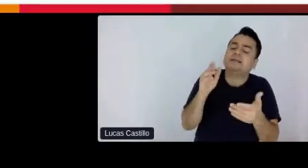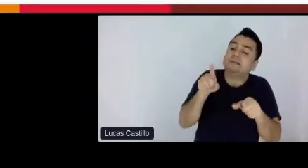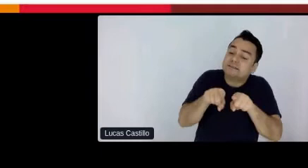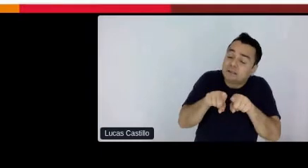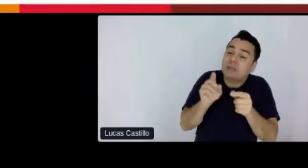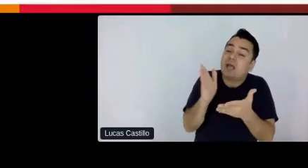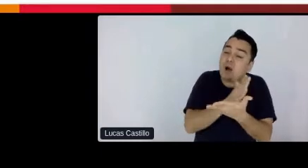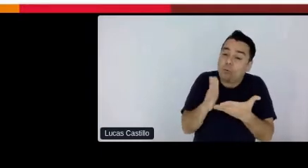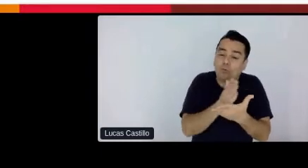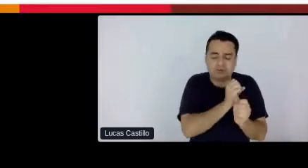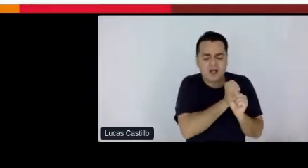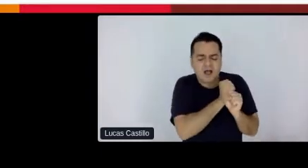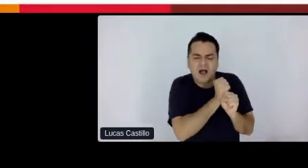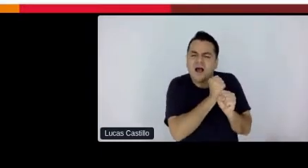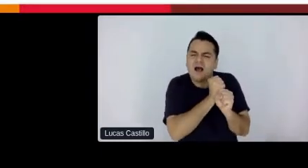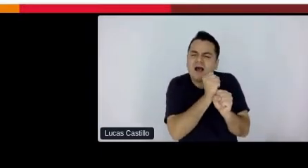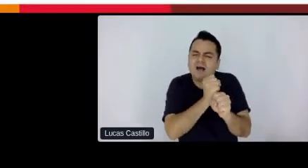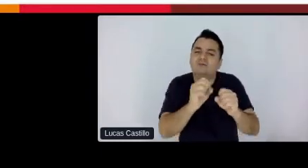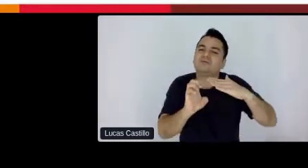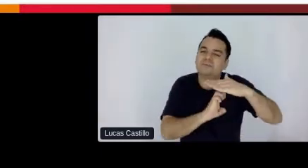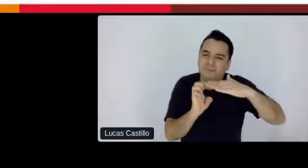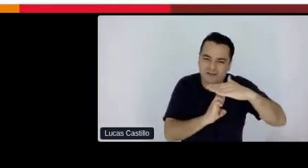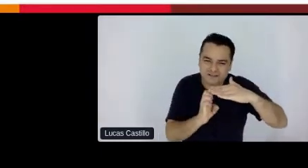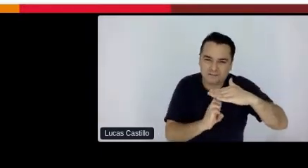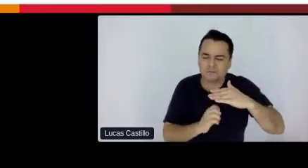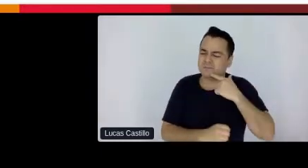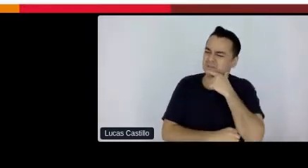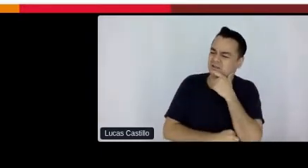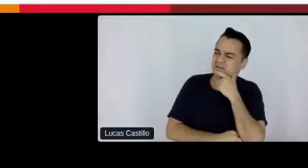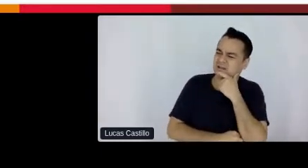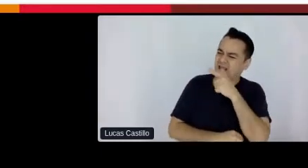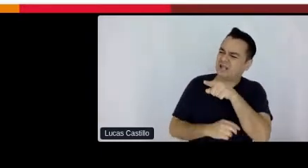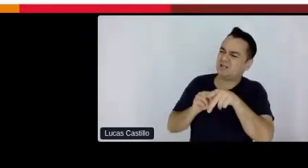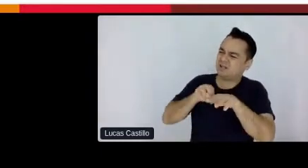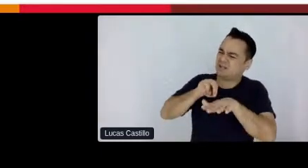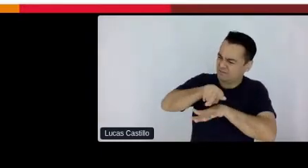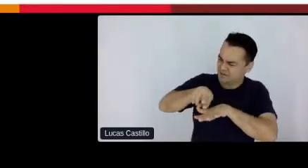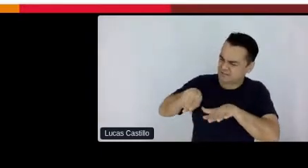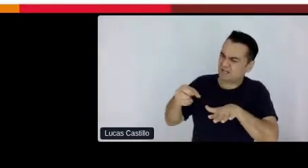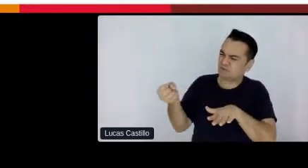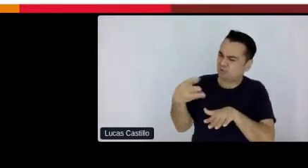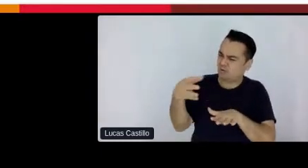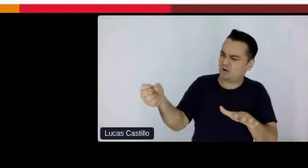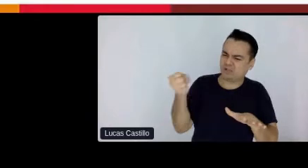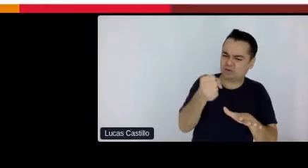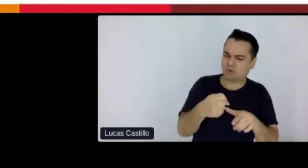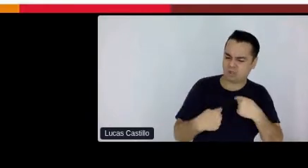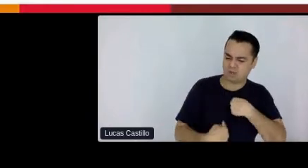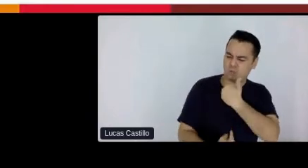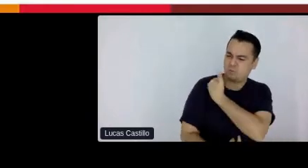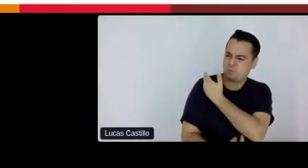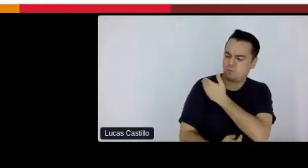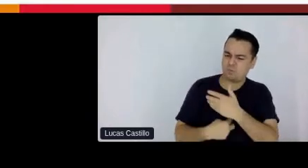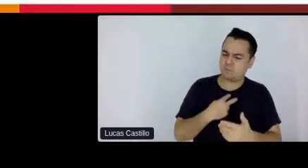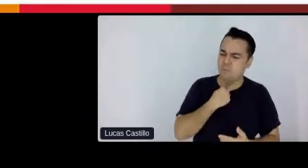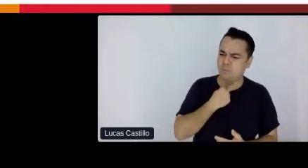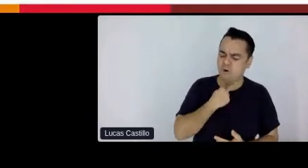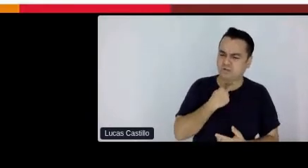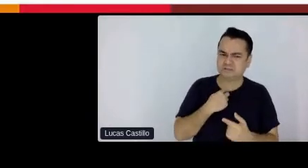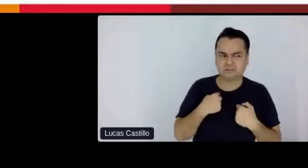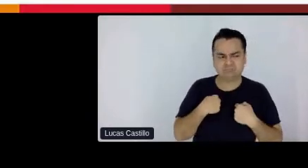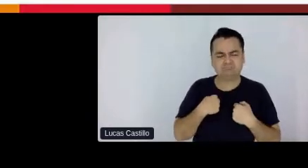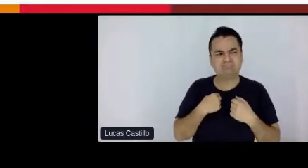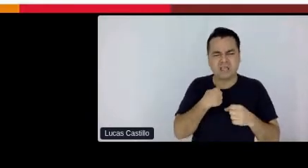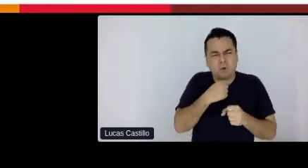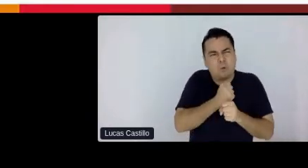passa uma situação no trabalho, ela vai lá ler na cartilha, vê que aquela situação, aquele manual não é tão legal, vê que aquilo aconteceu no ambiente de trabalho, ele